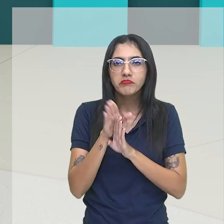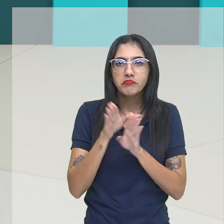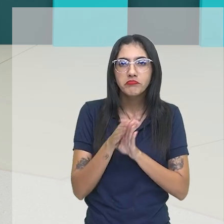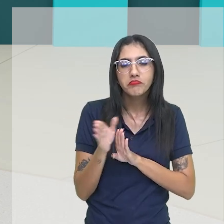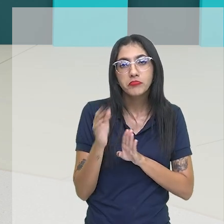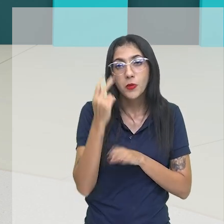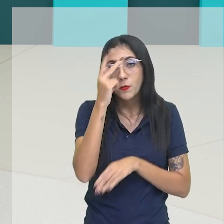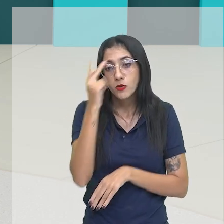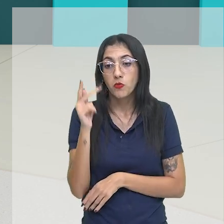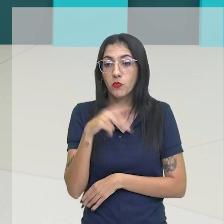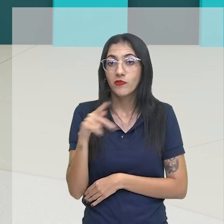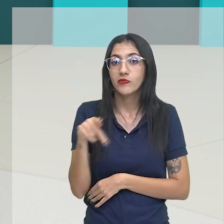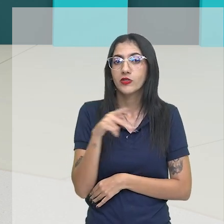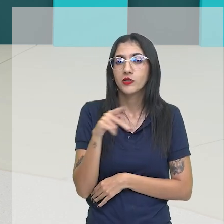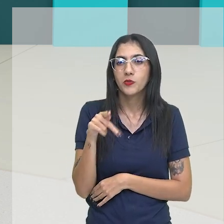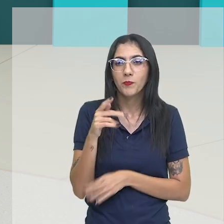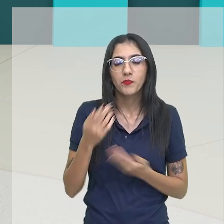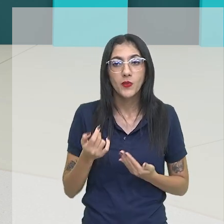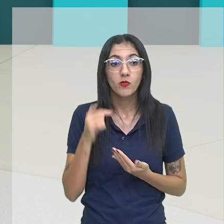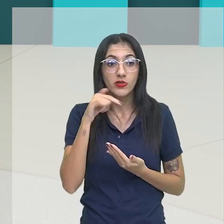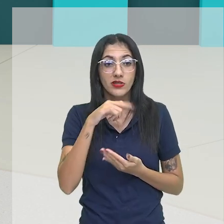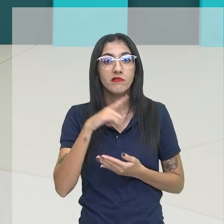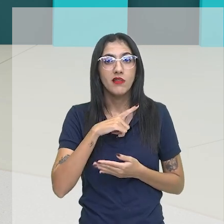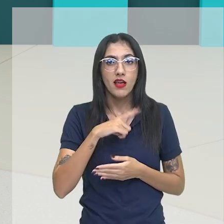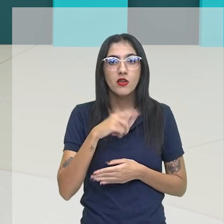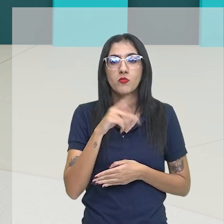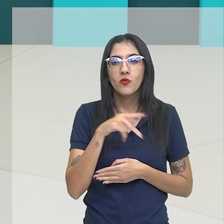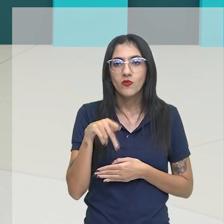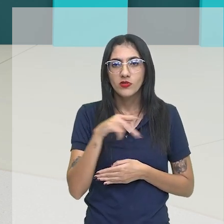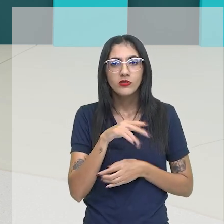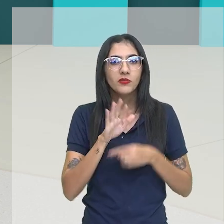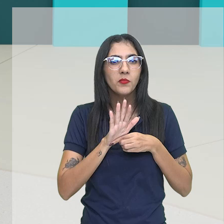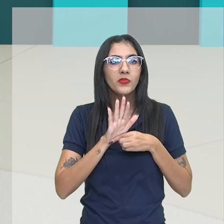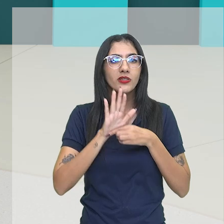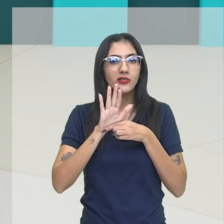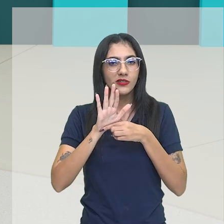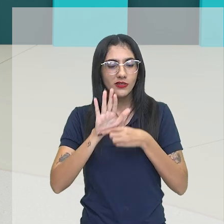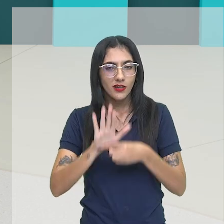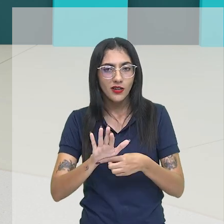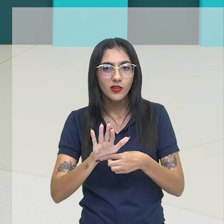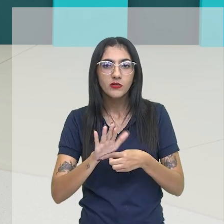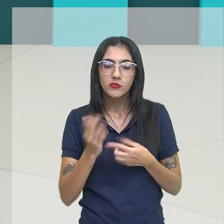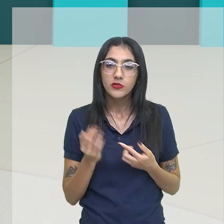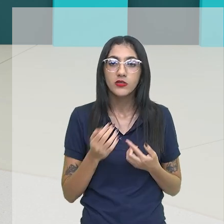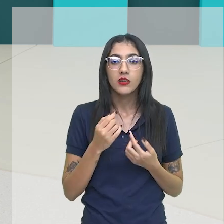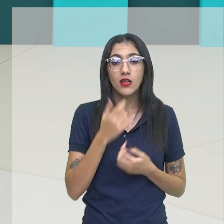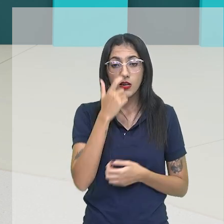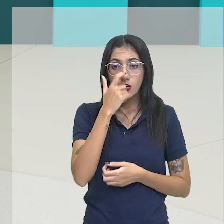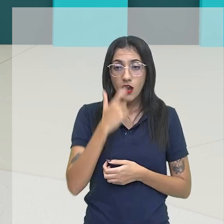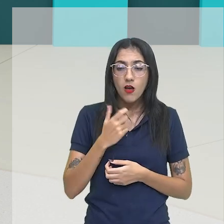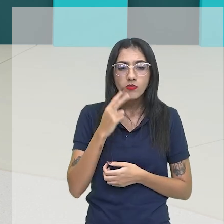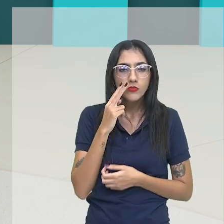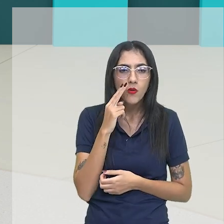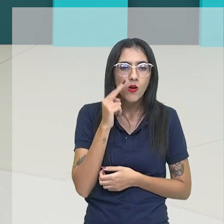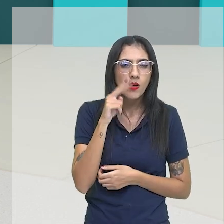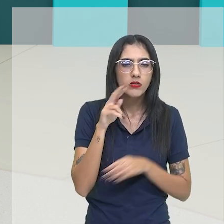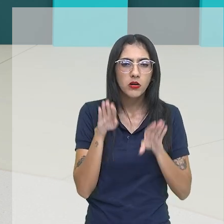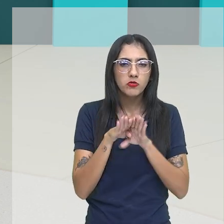instrutor, por um professor. Então, ele está lá na telinha fazendo os exercícios e a pessoa está aqui, né,